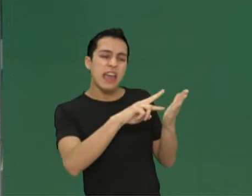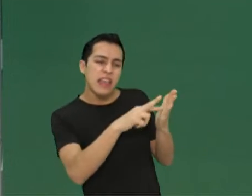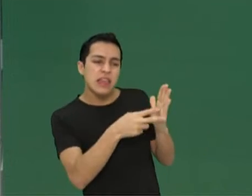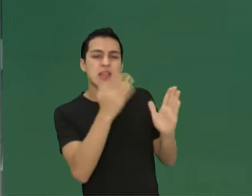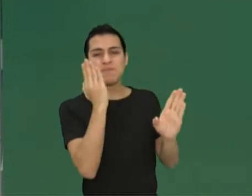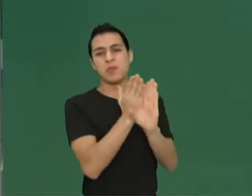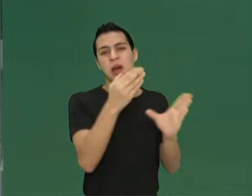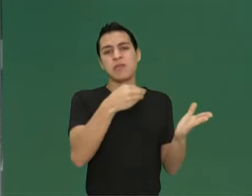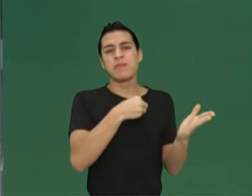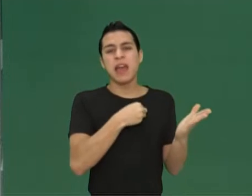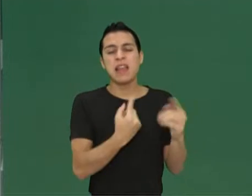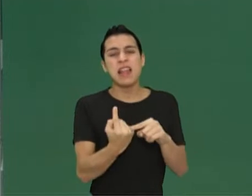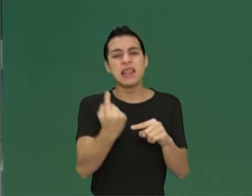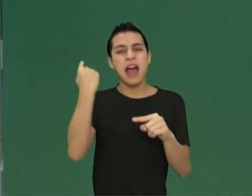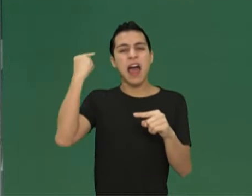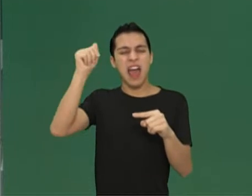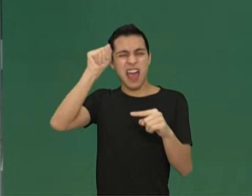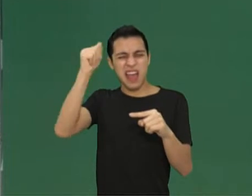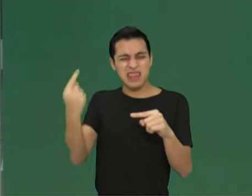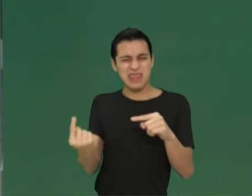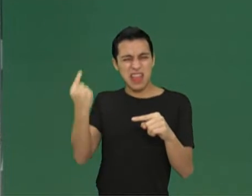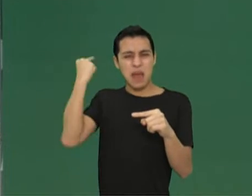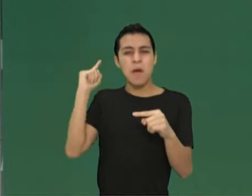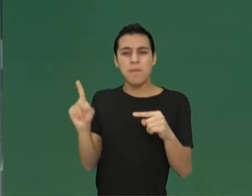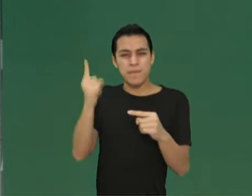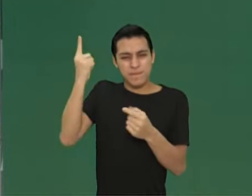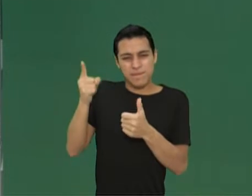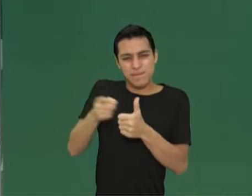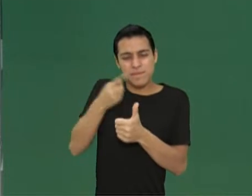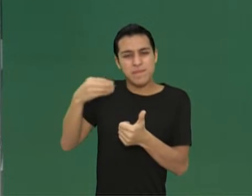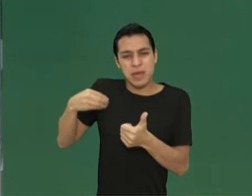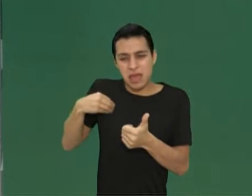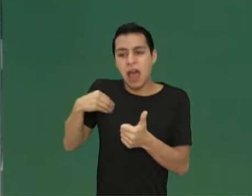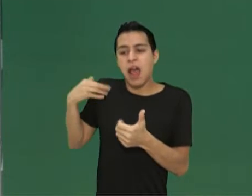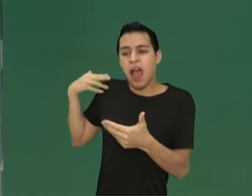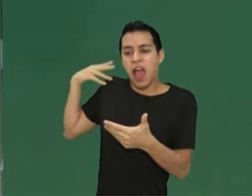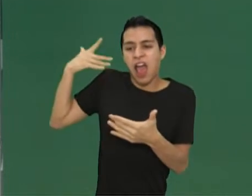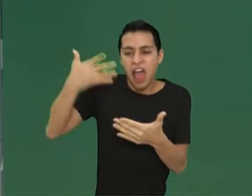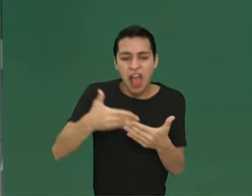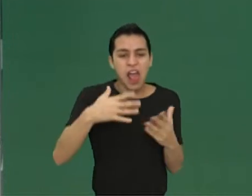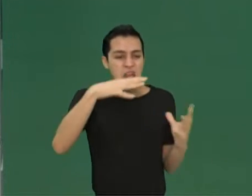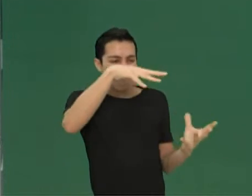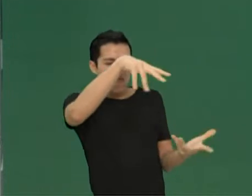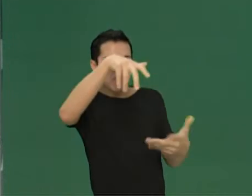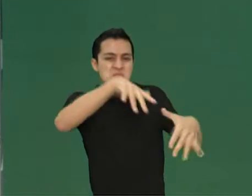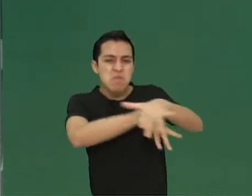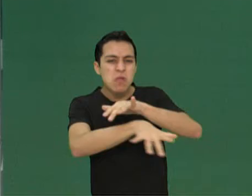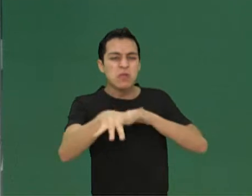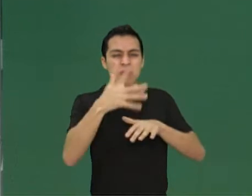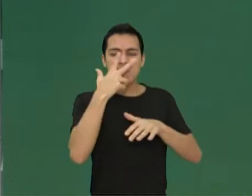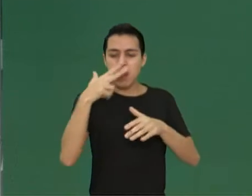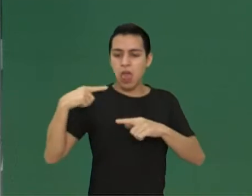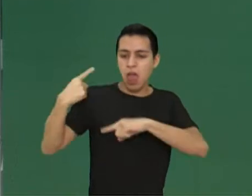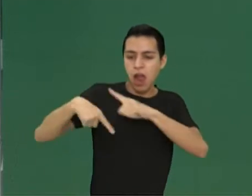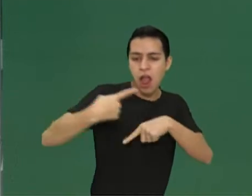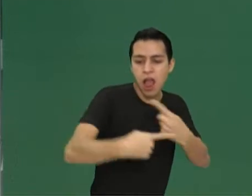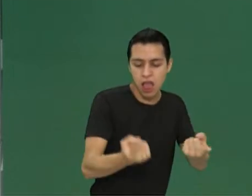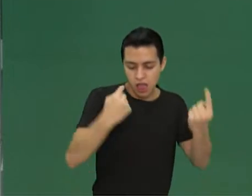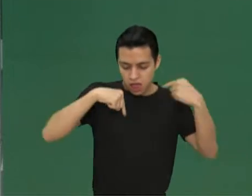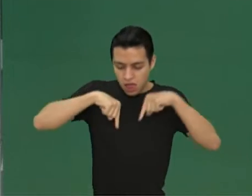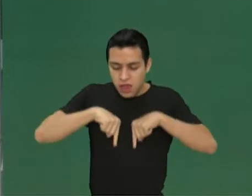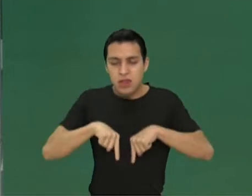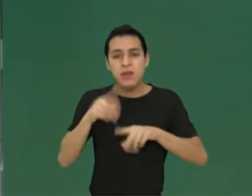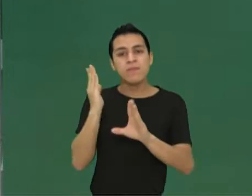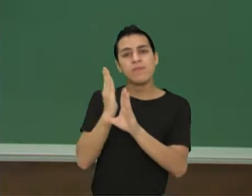do pecado original. Né? Desde lá de Adão e Eva, lá a humanidade carrega, né, essa corrupção, digamos assim, dentro de si,